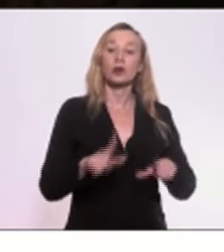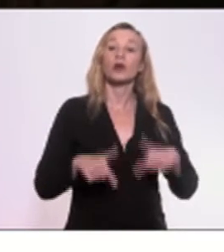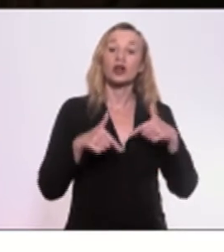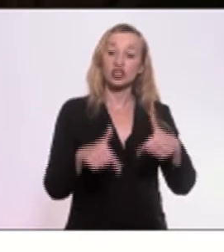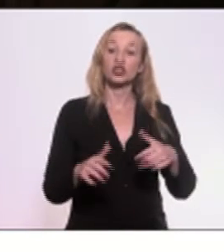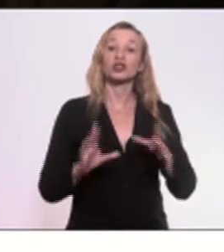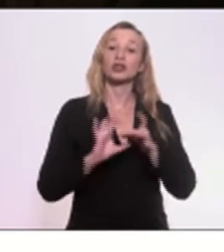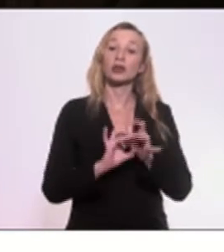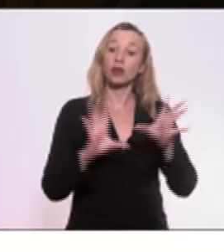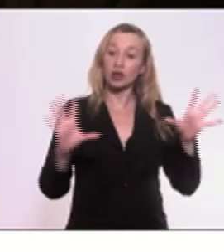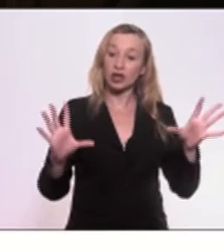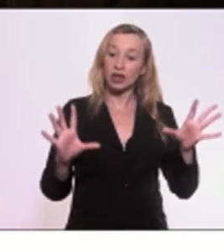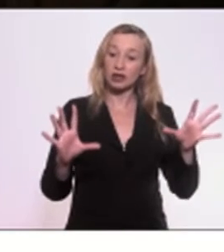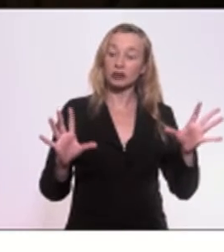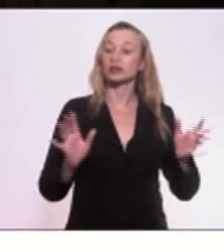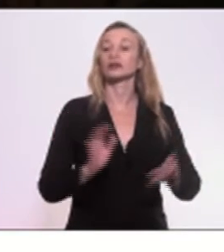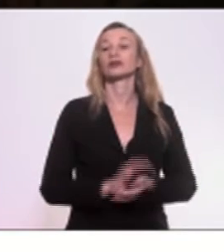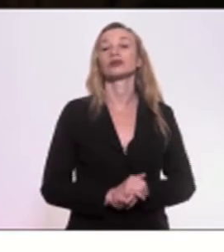democrático.